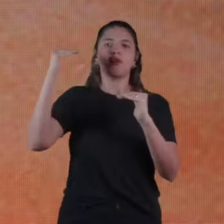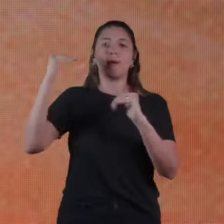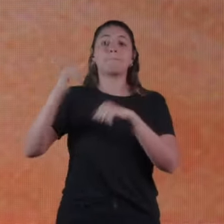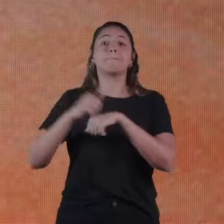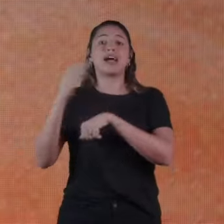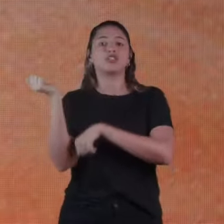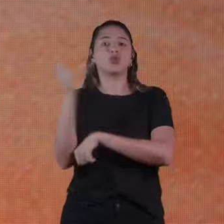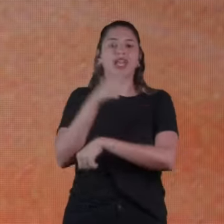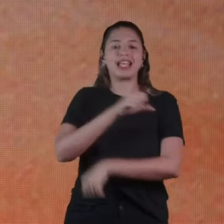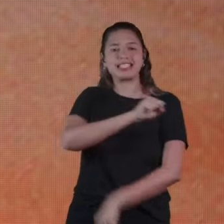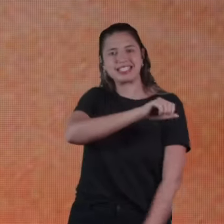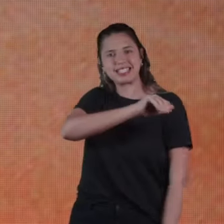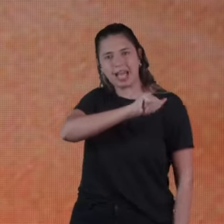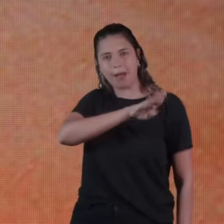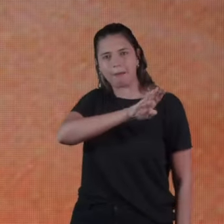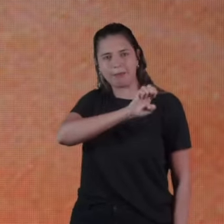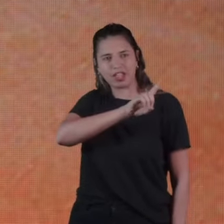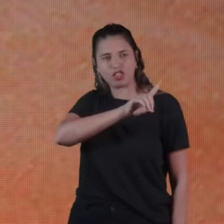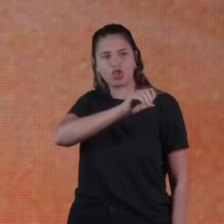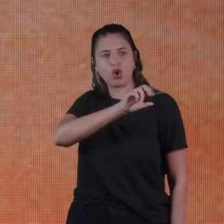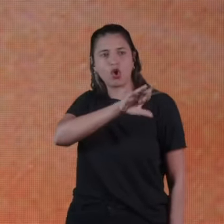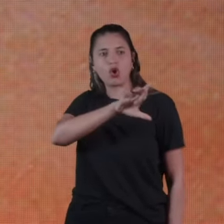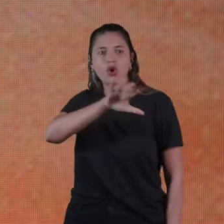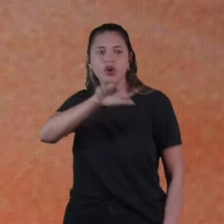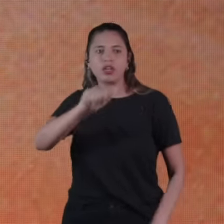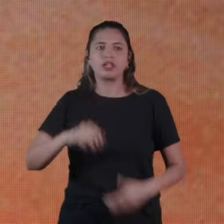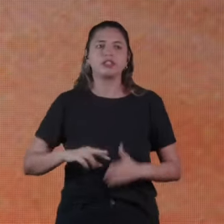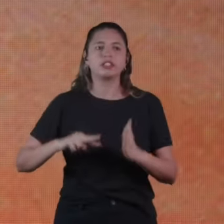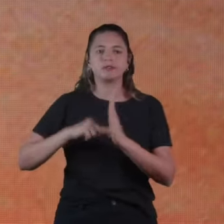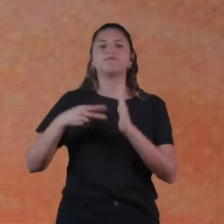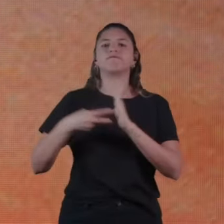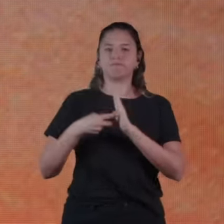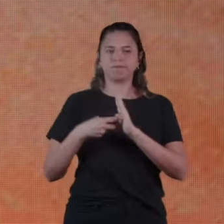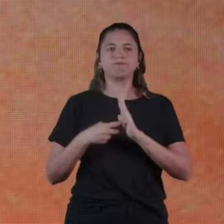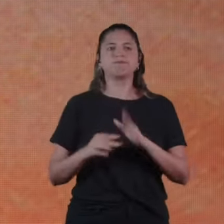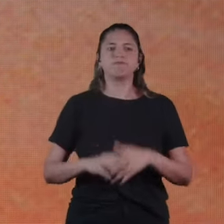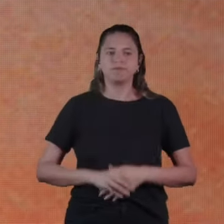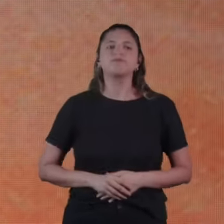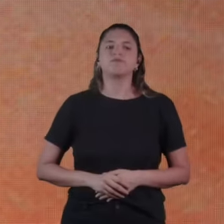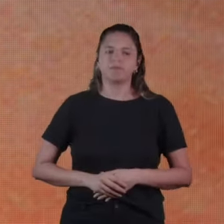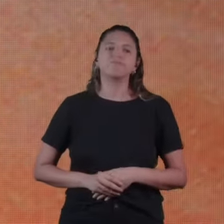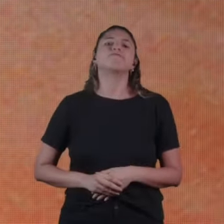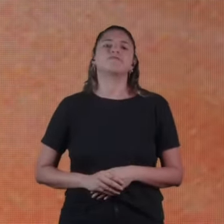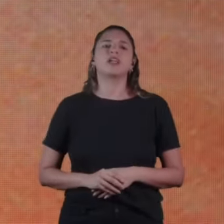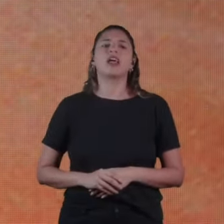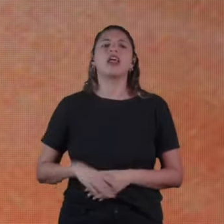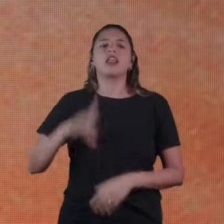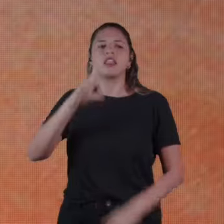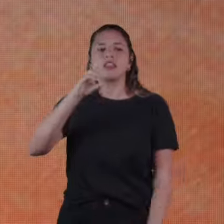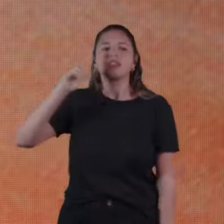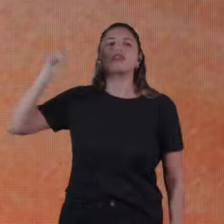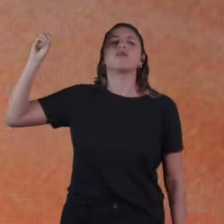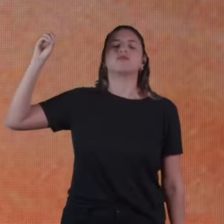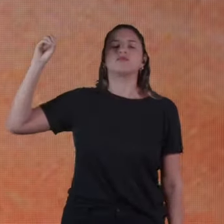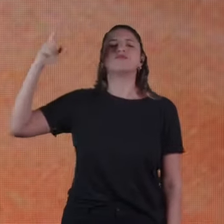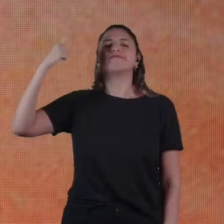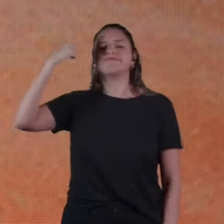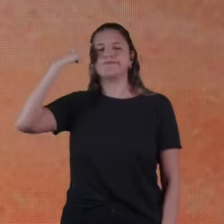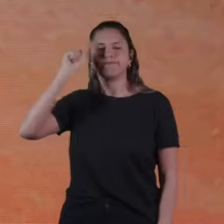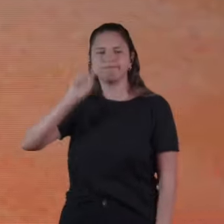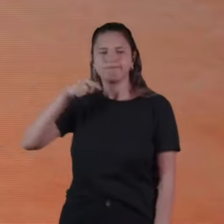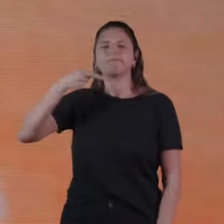sabedoria. Sabe o que eu estou querendo dizer? Deus não é só bem informado, gente. Saber de